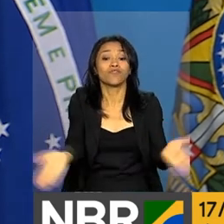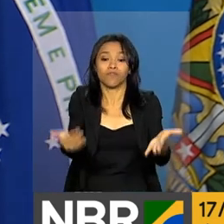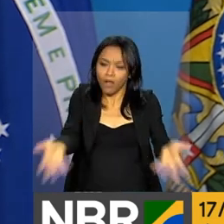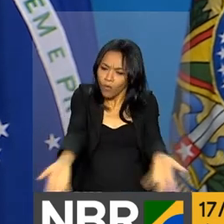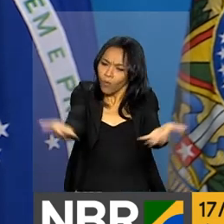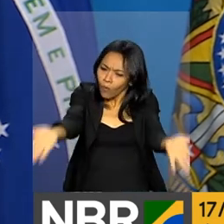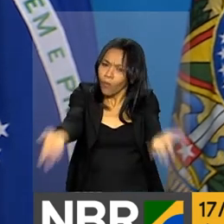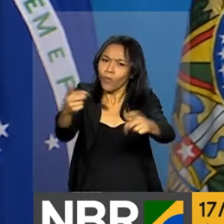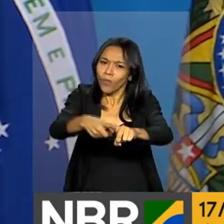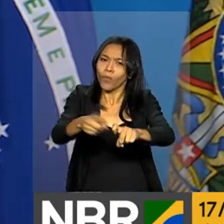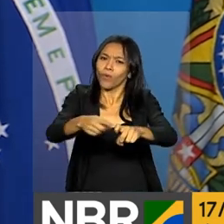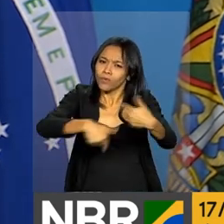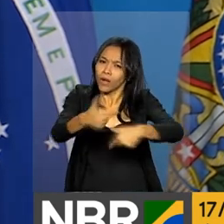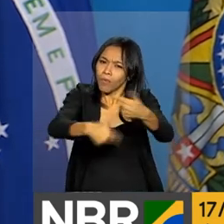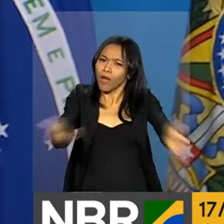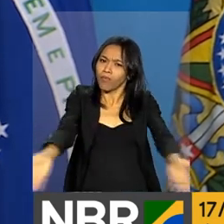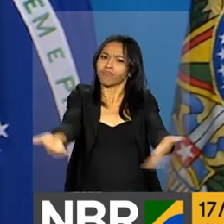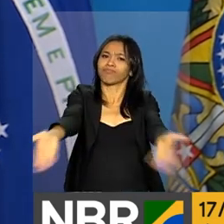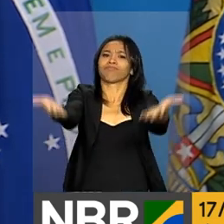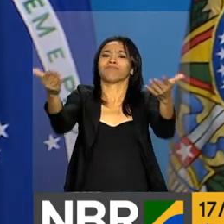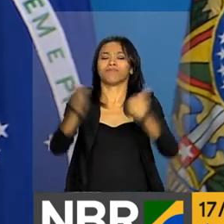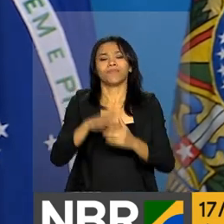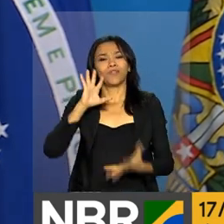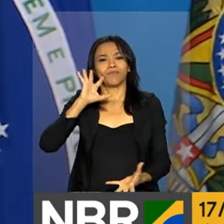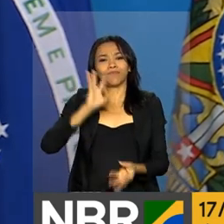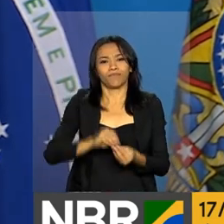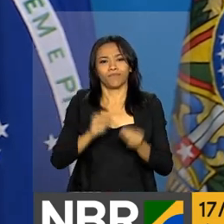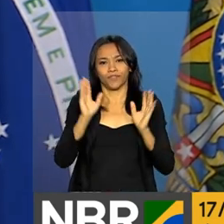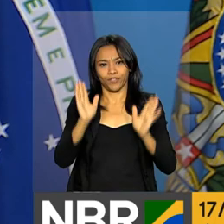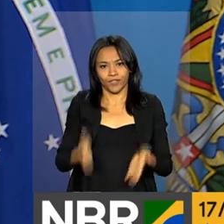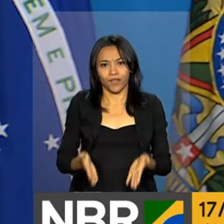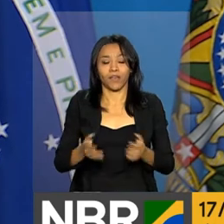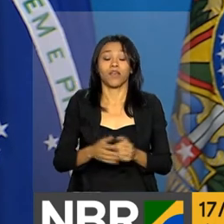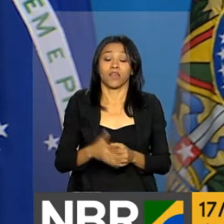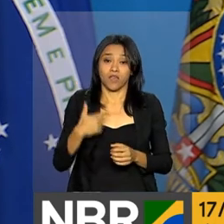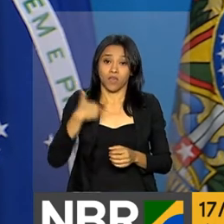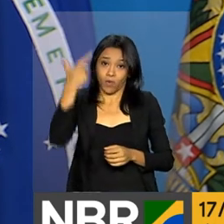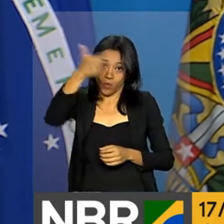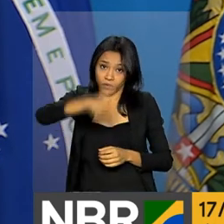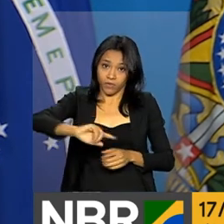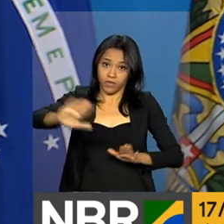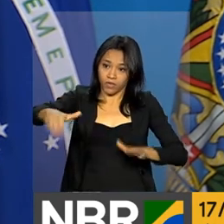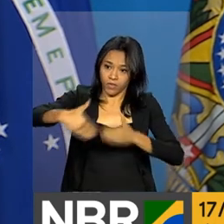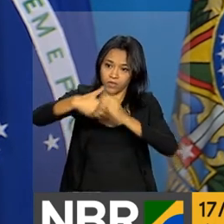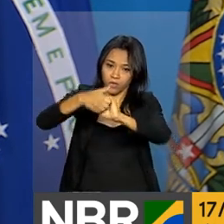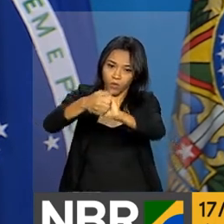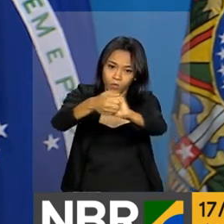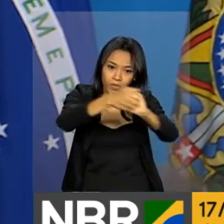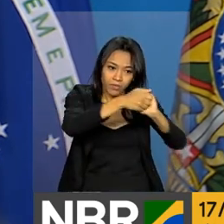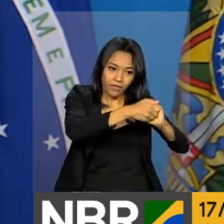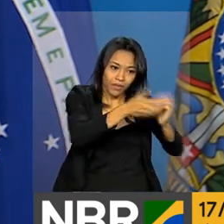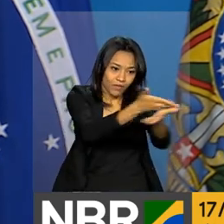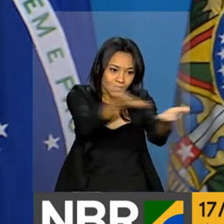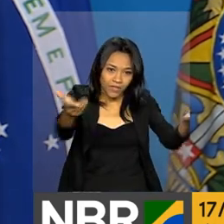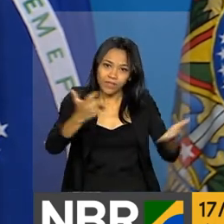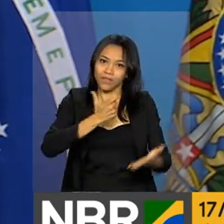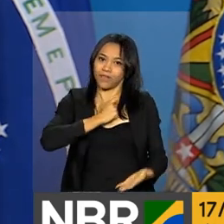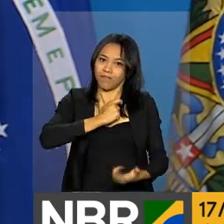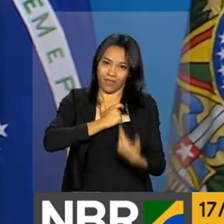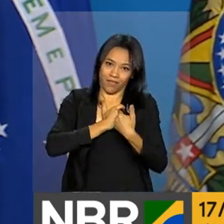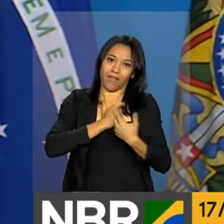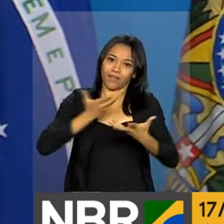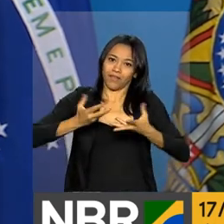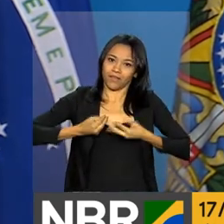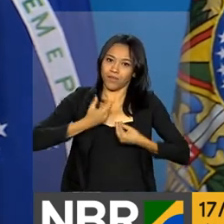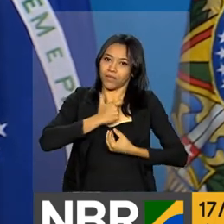todos os colegas da profissão. De modo que, em palavras finais, eu quero mais uma vez cumprimentar os agraciados, agradecer ao Ricardo